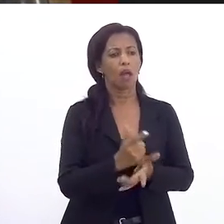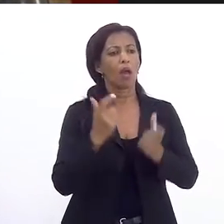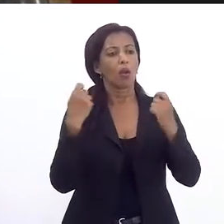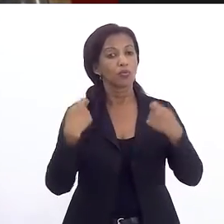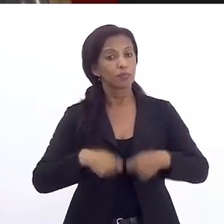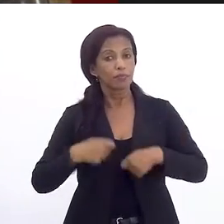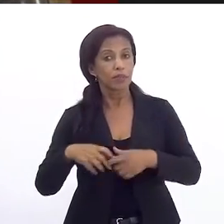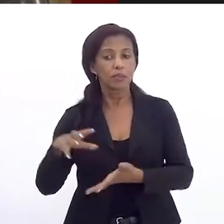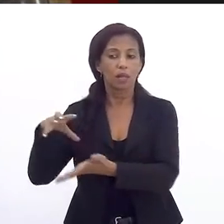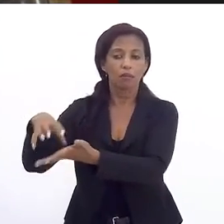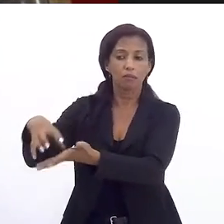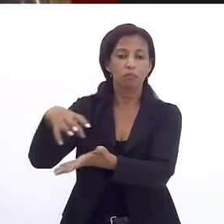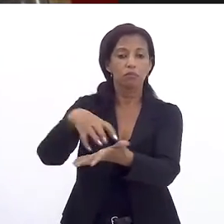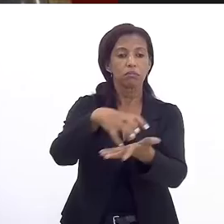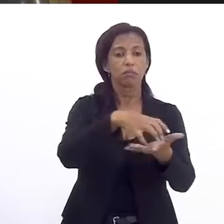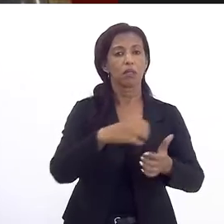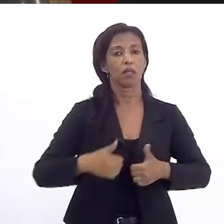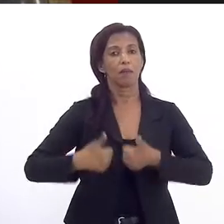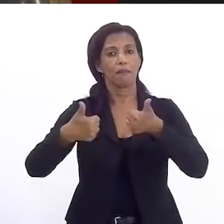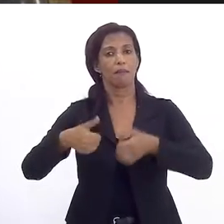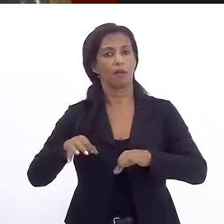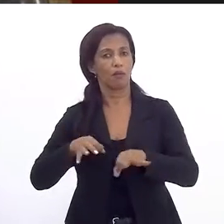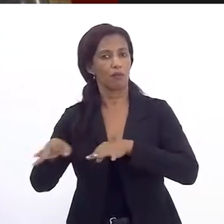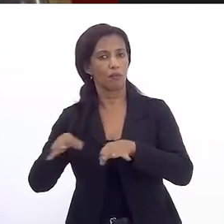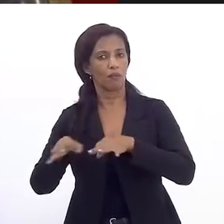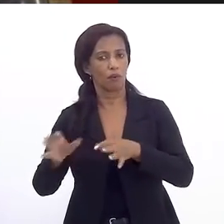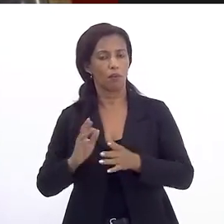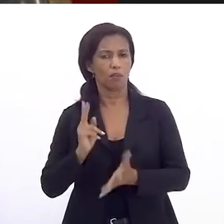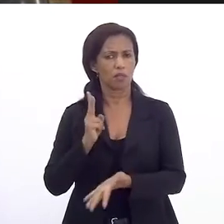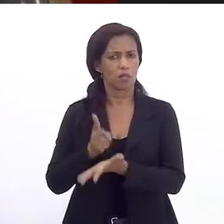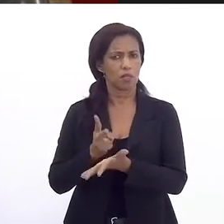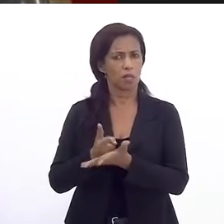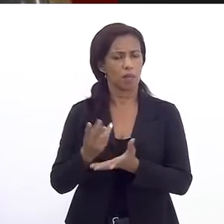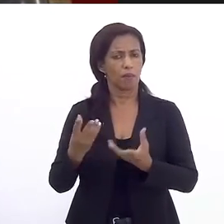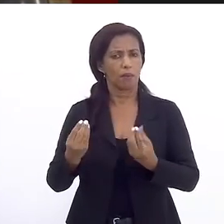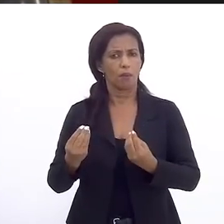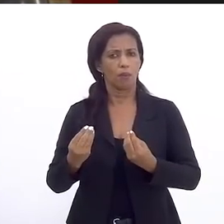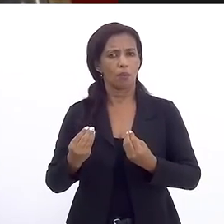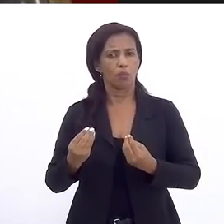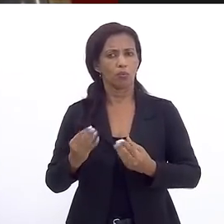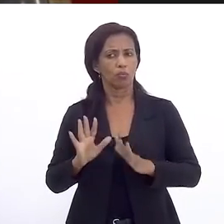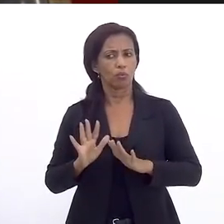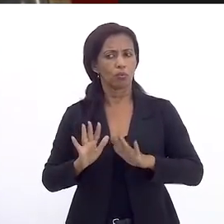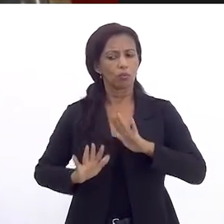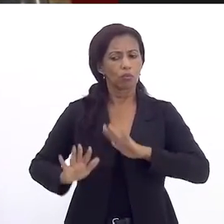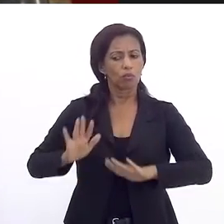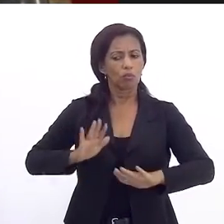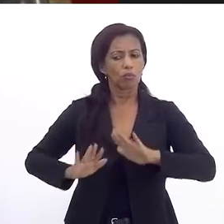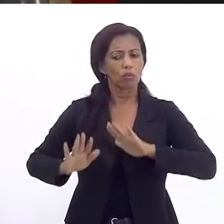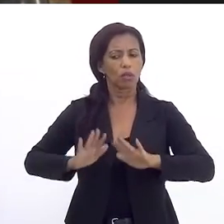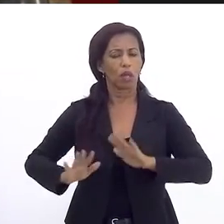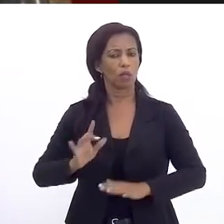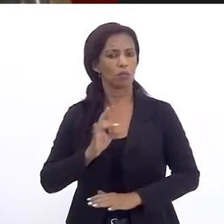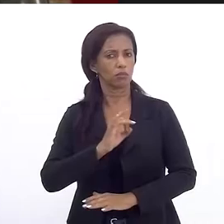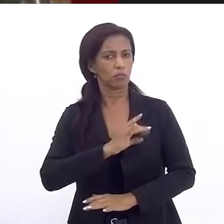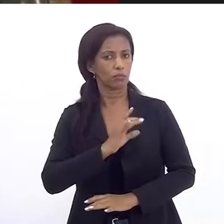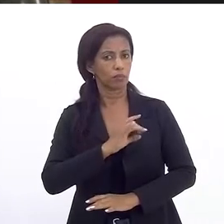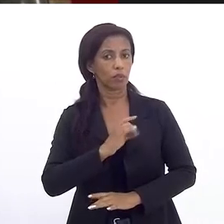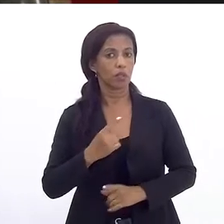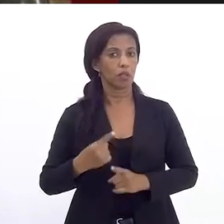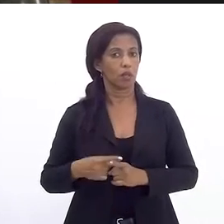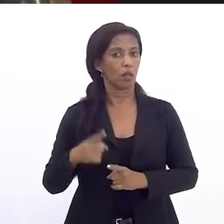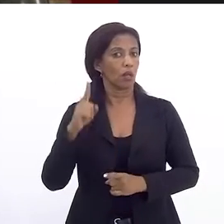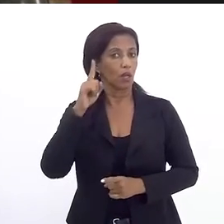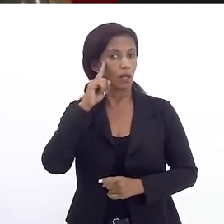de forma limpa, clara, sem inventar. Aplicamos o recurso que a gente tinha onde tinha que aplicar da melhor